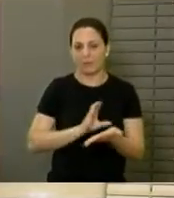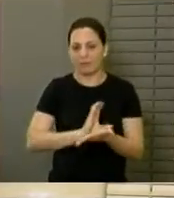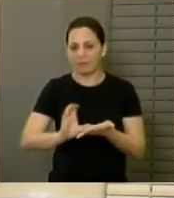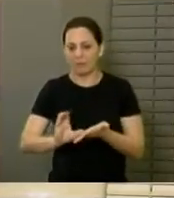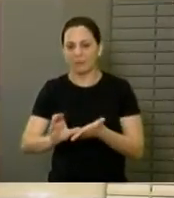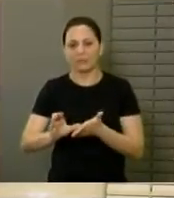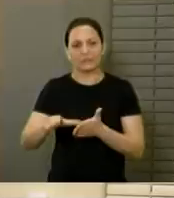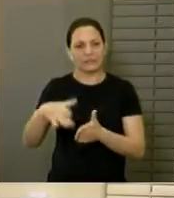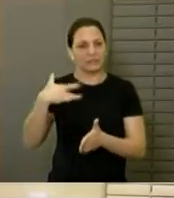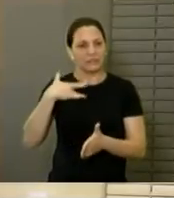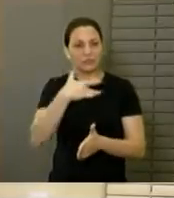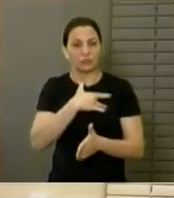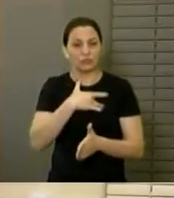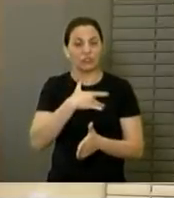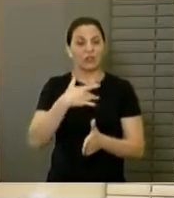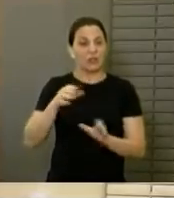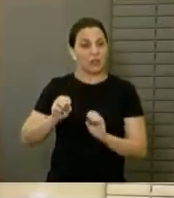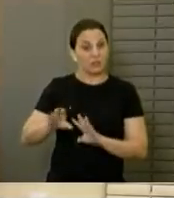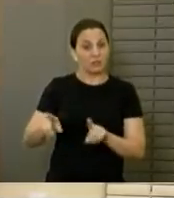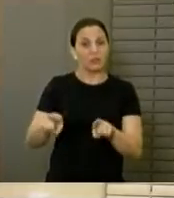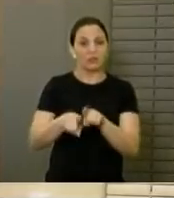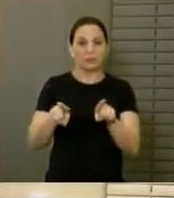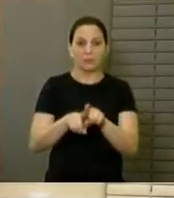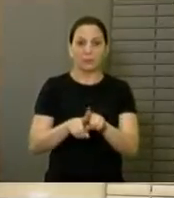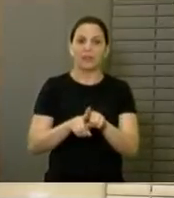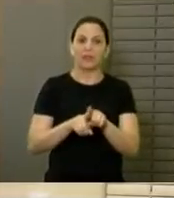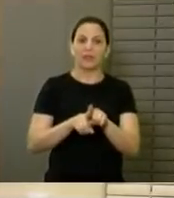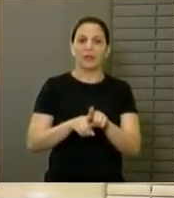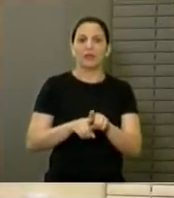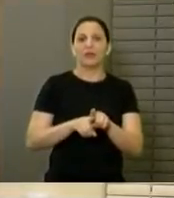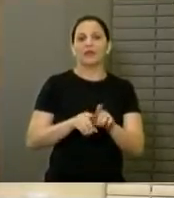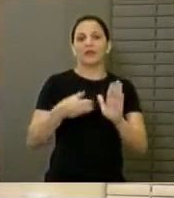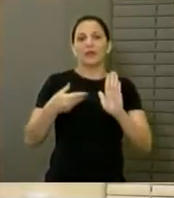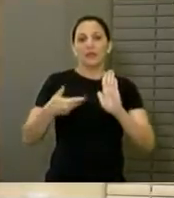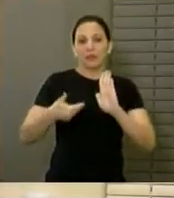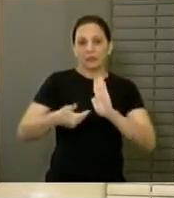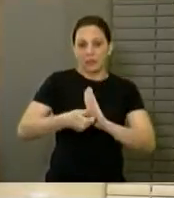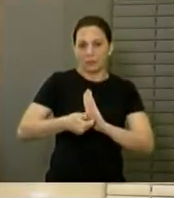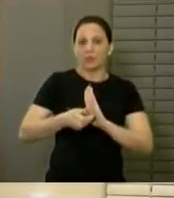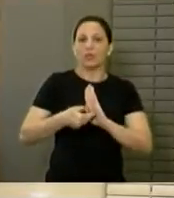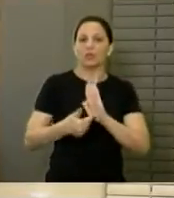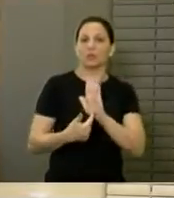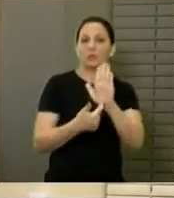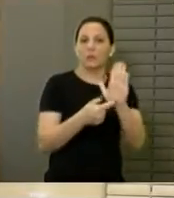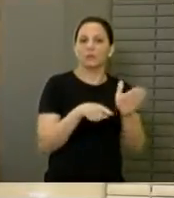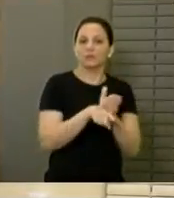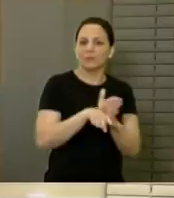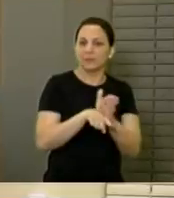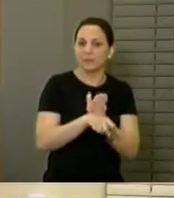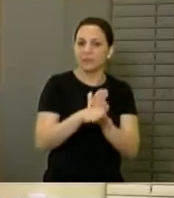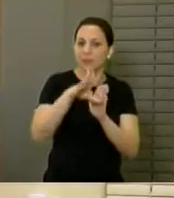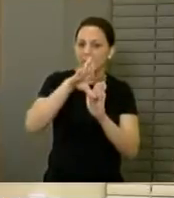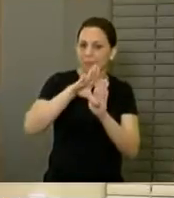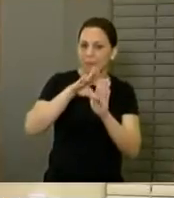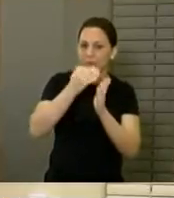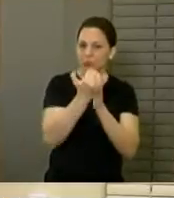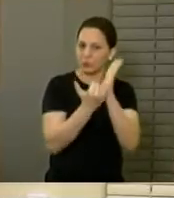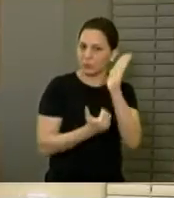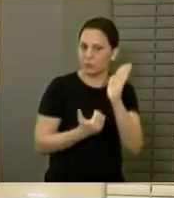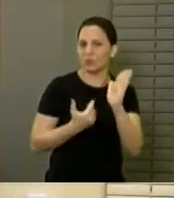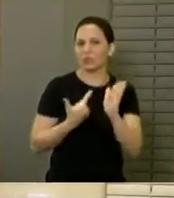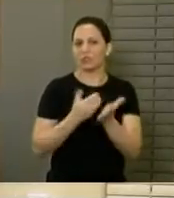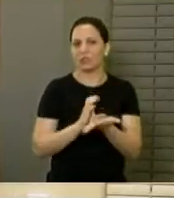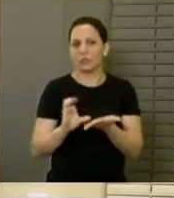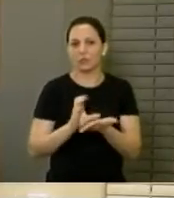educação, não teremos maior sorte. A própria Câmara dos Deputados, em estudo técnico da Casa, concluiu que a perda de recursos para a educação pode chegar